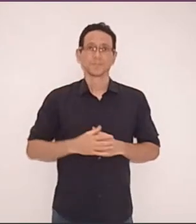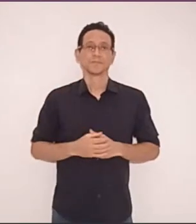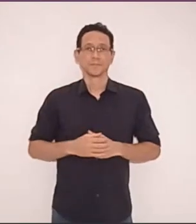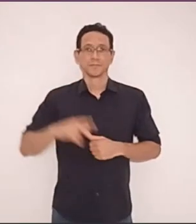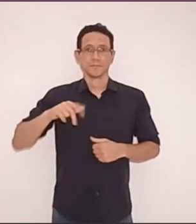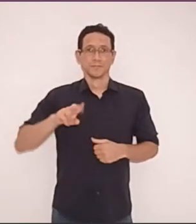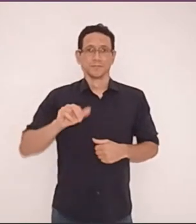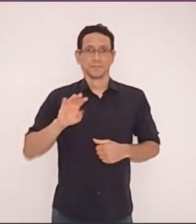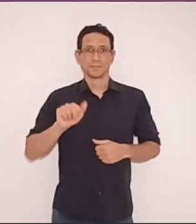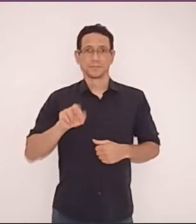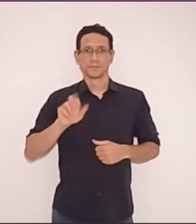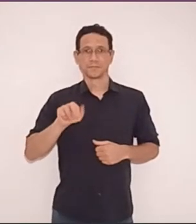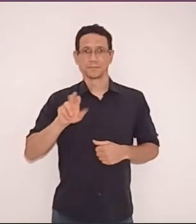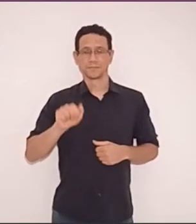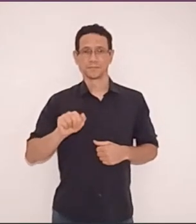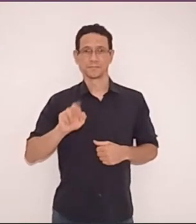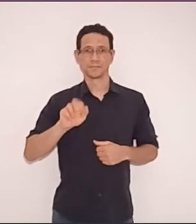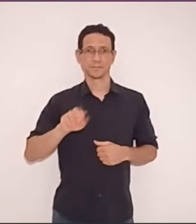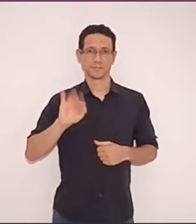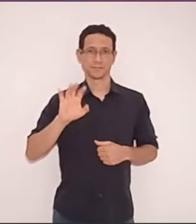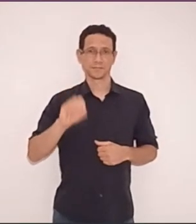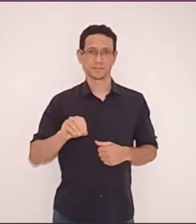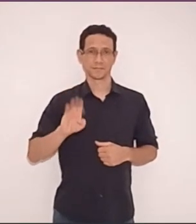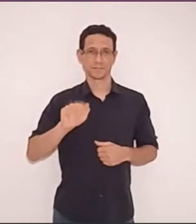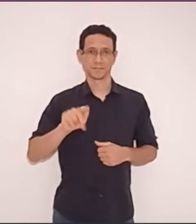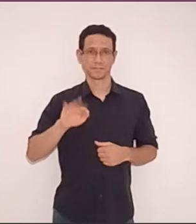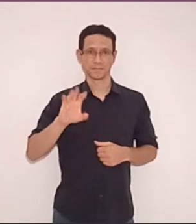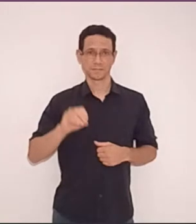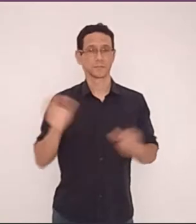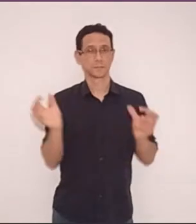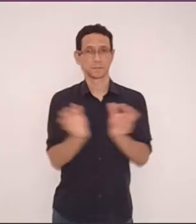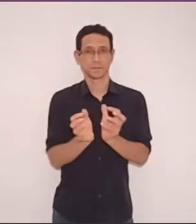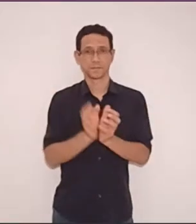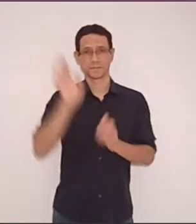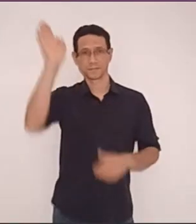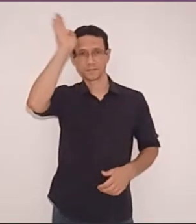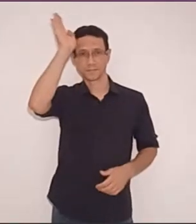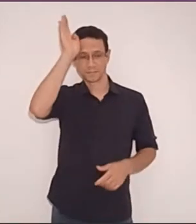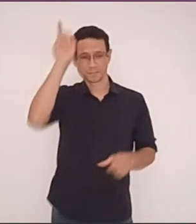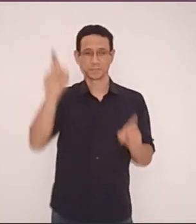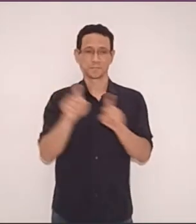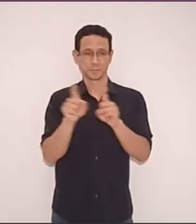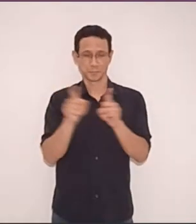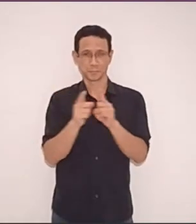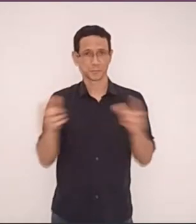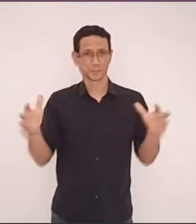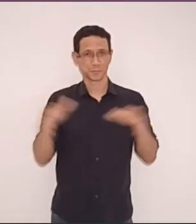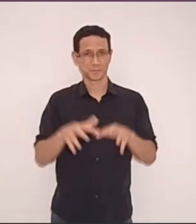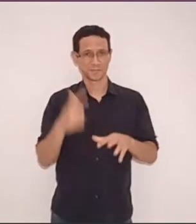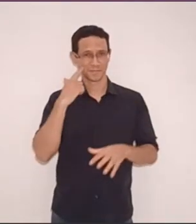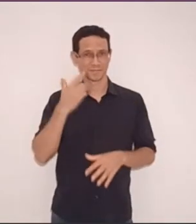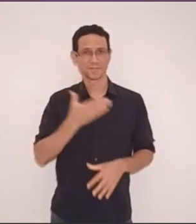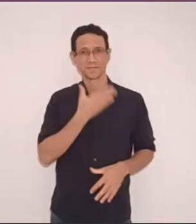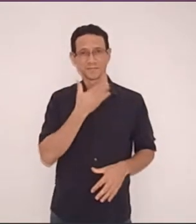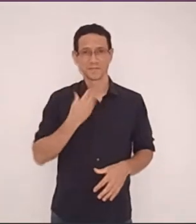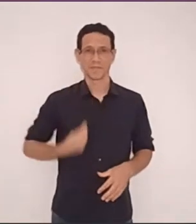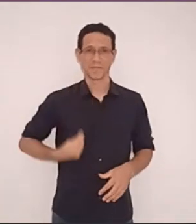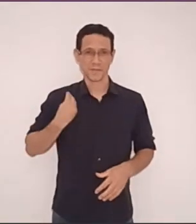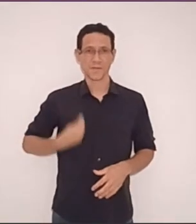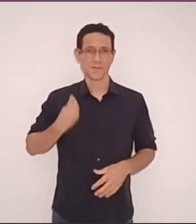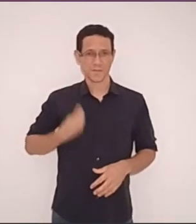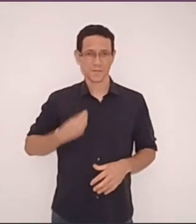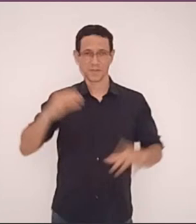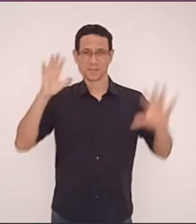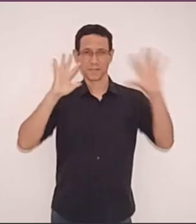preta Rara Renato Nogueira nego o bispo e toda equipe do SESC por trás desse encontro né com fluência a favor da vida